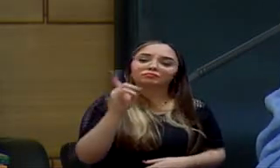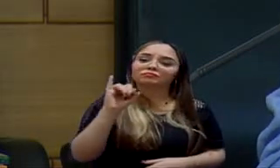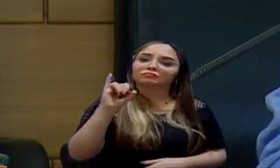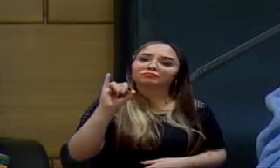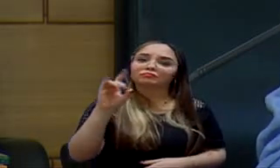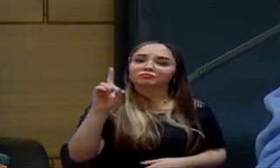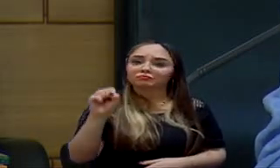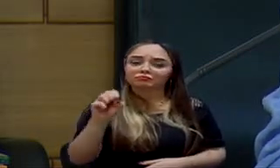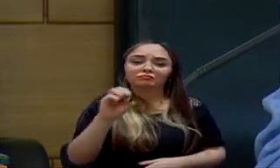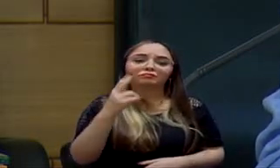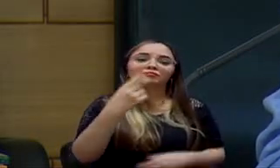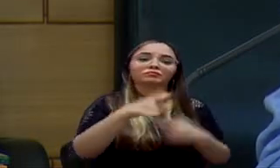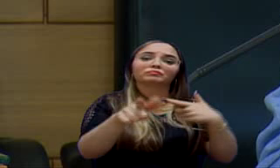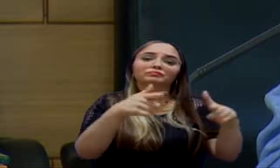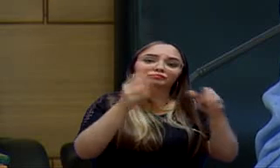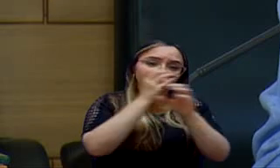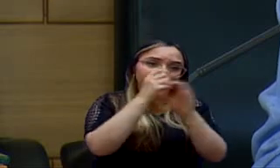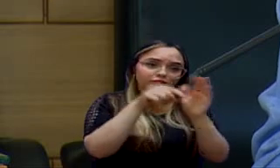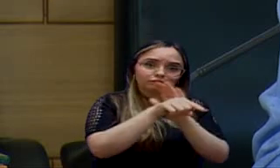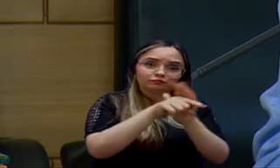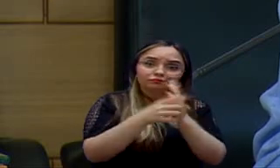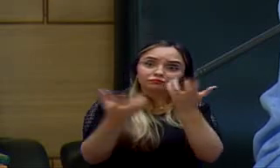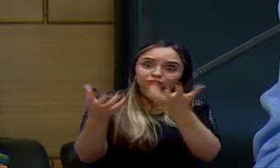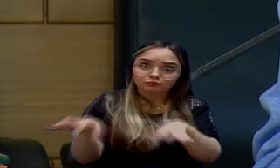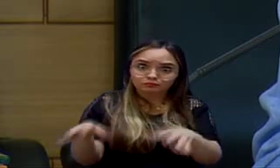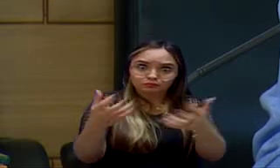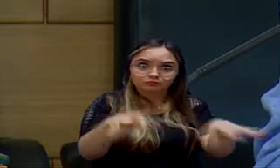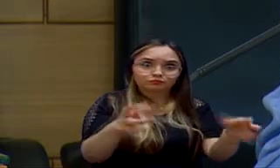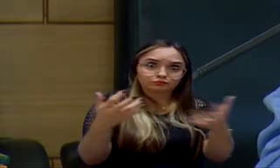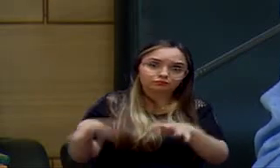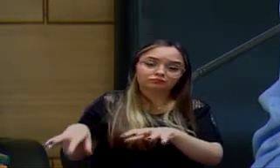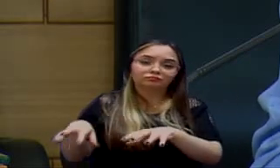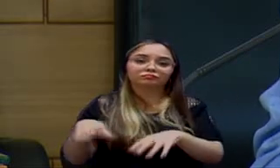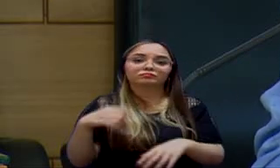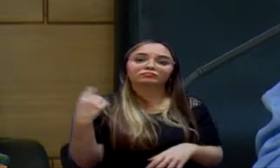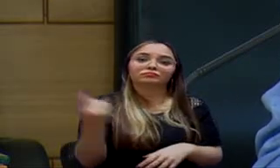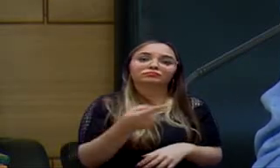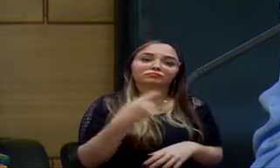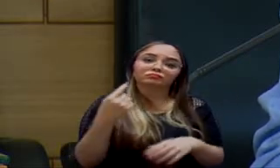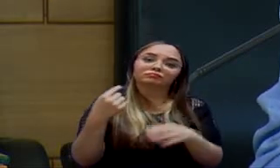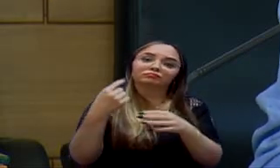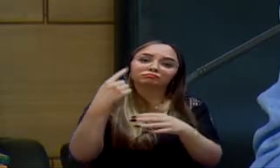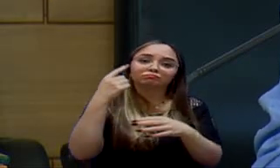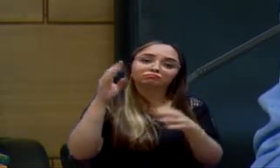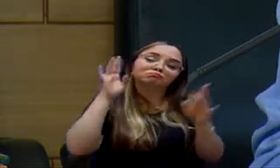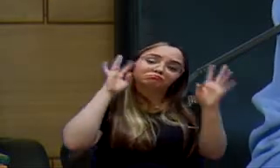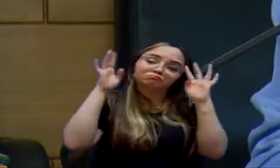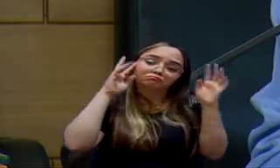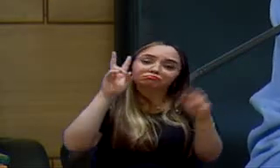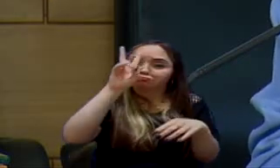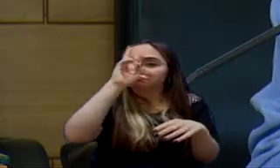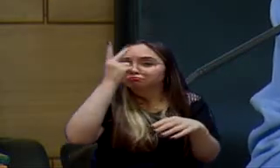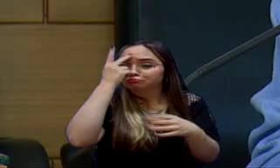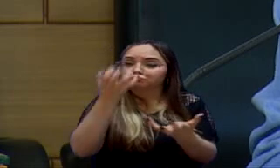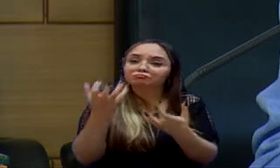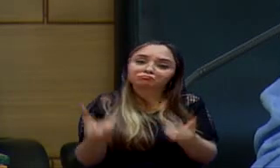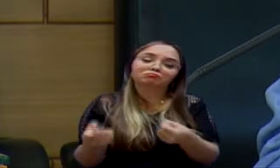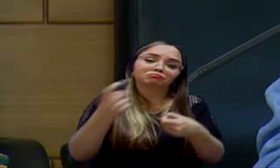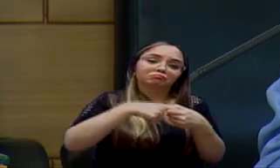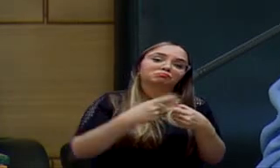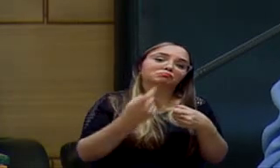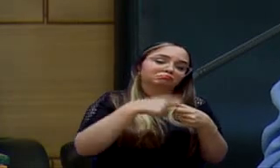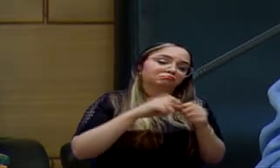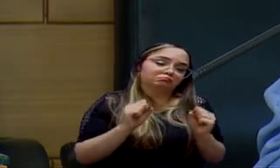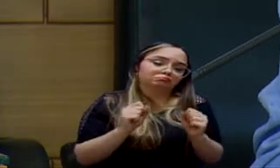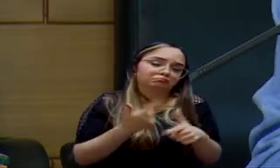ids quanto outros laboratórios que não quiseram aceitar que revejam e venham aderir só